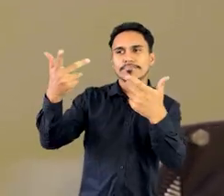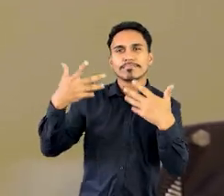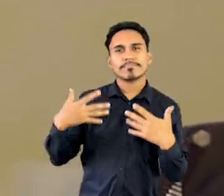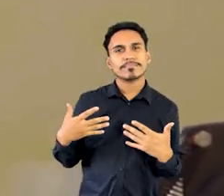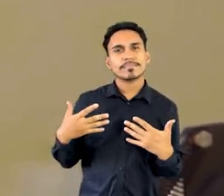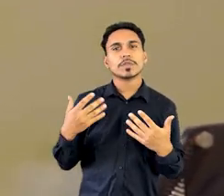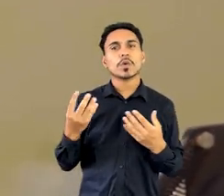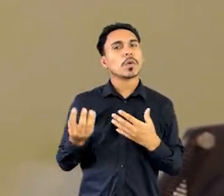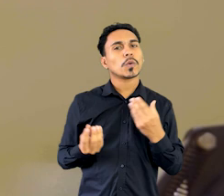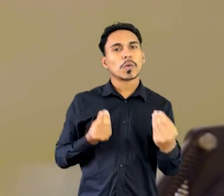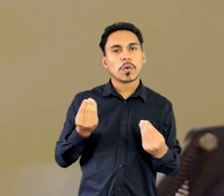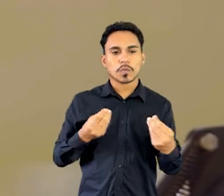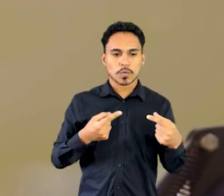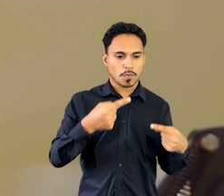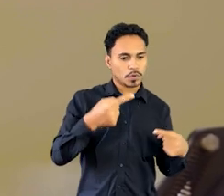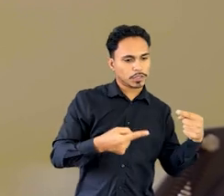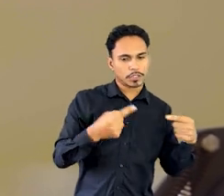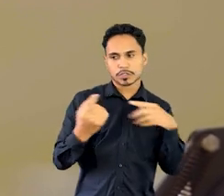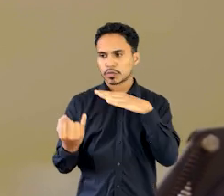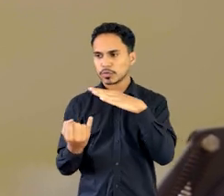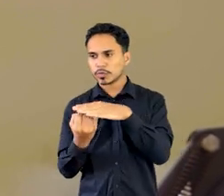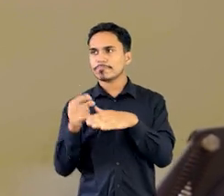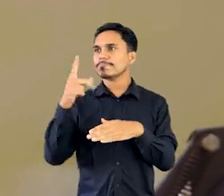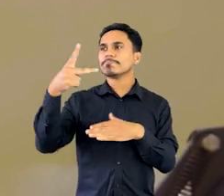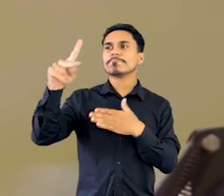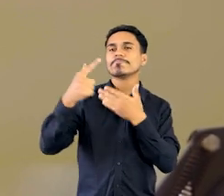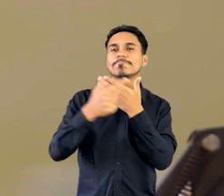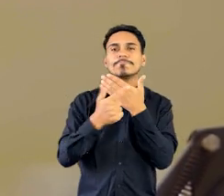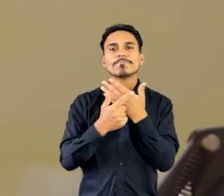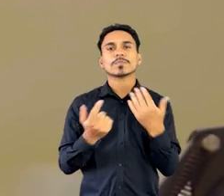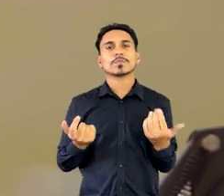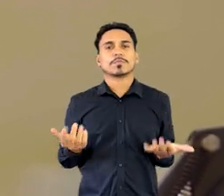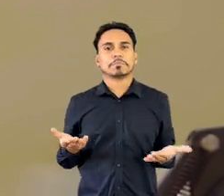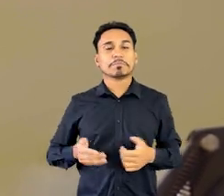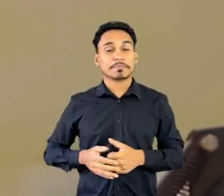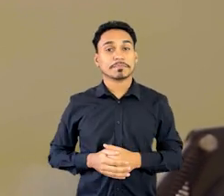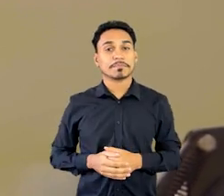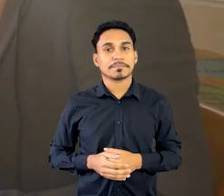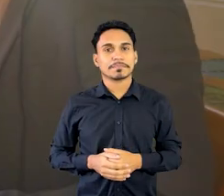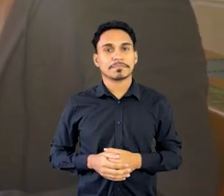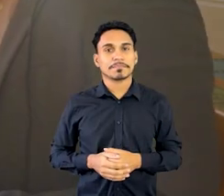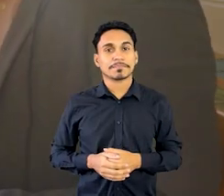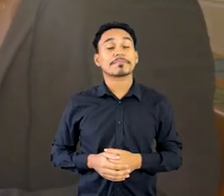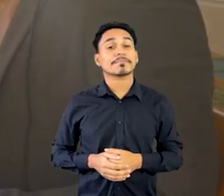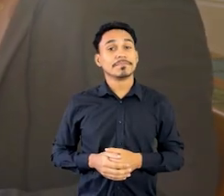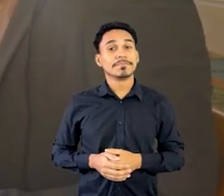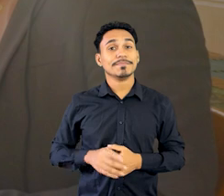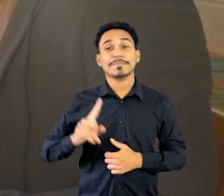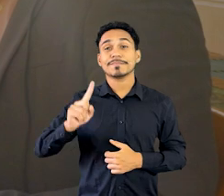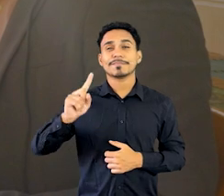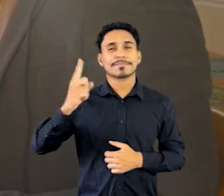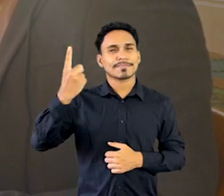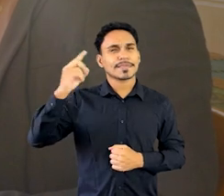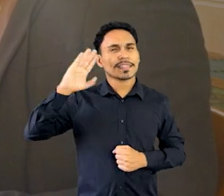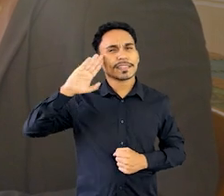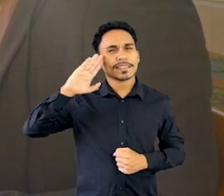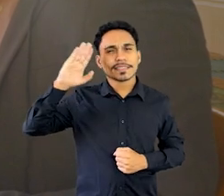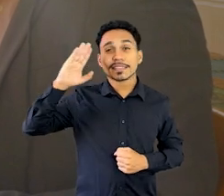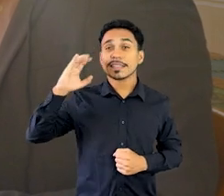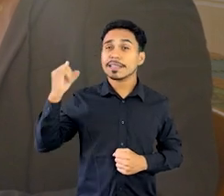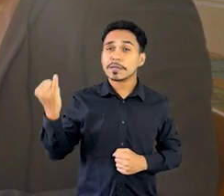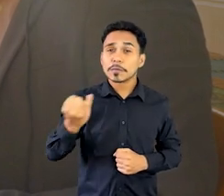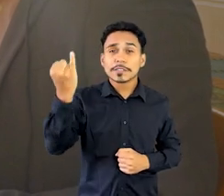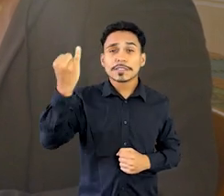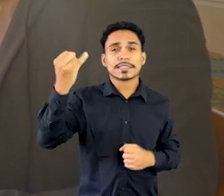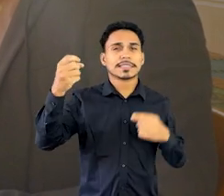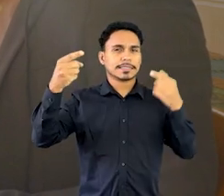faz nesse relacionamento entre política instituição e e política tá eu creio que que a primeira coisa importante pra